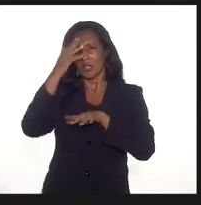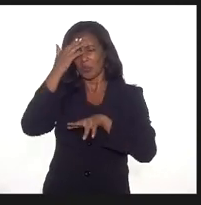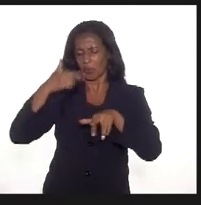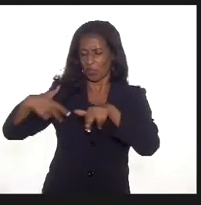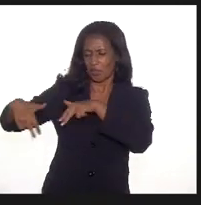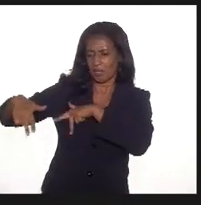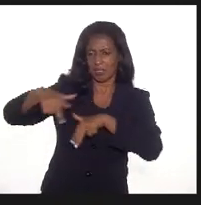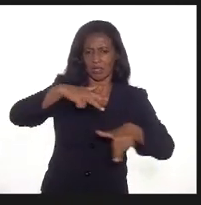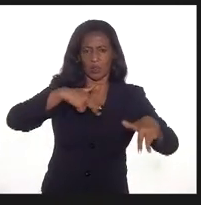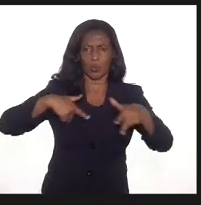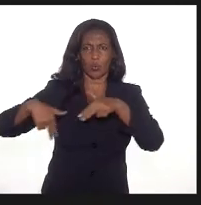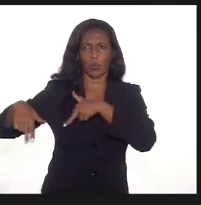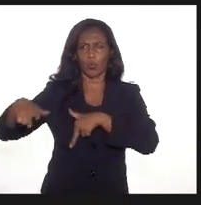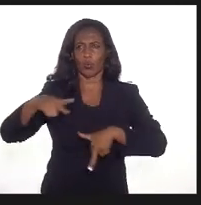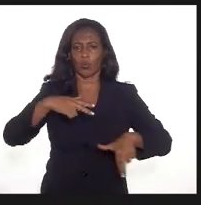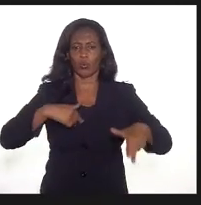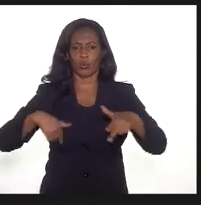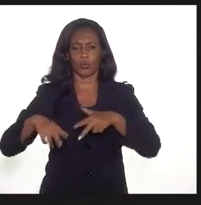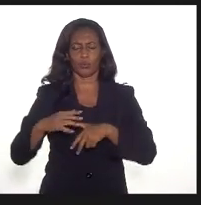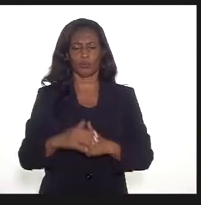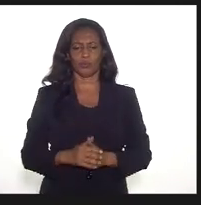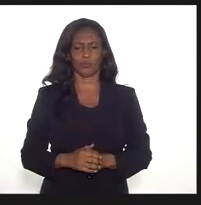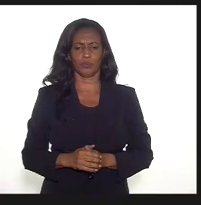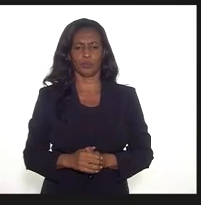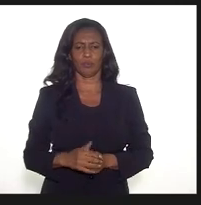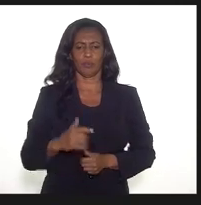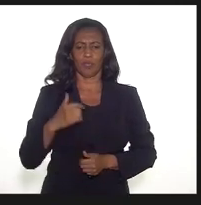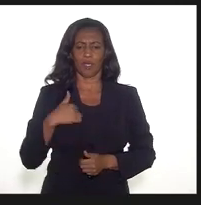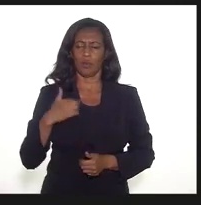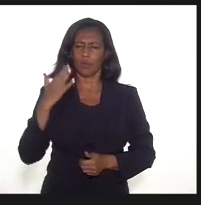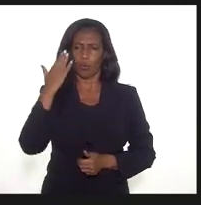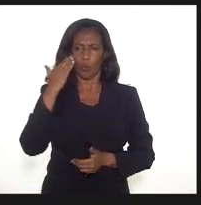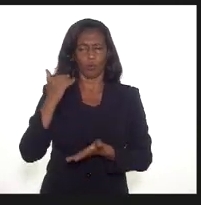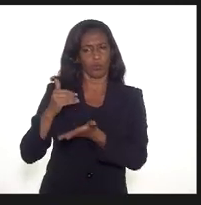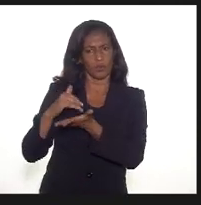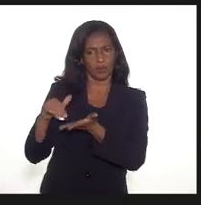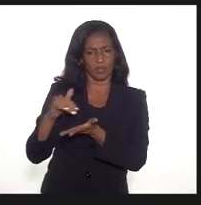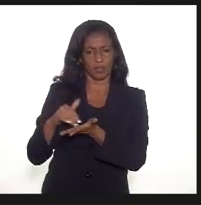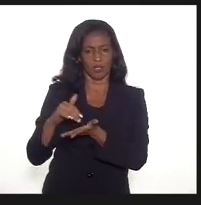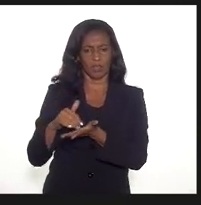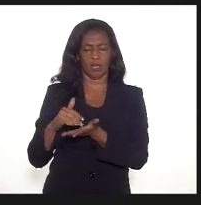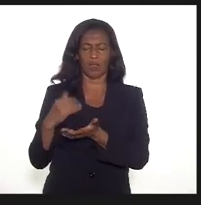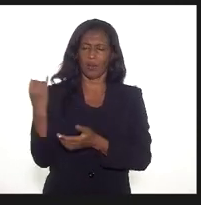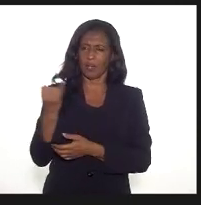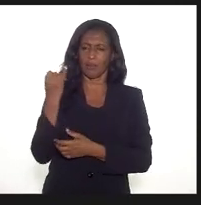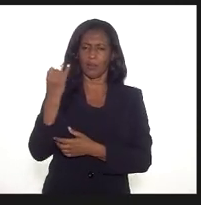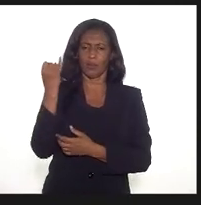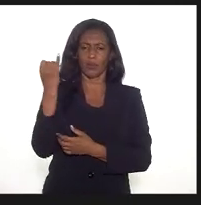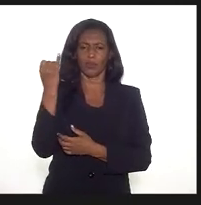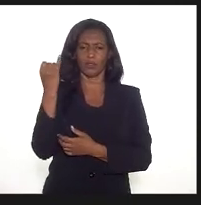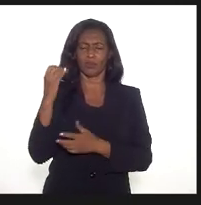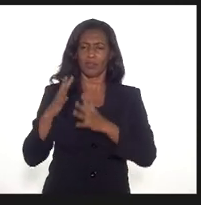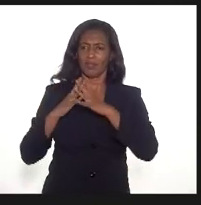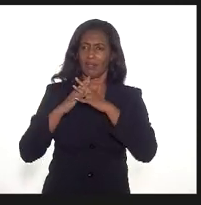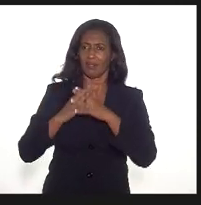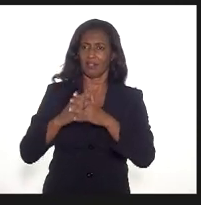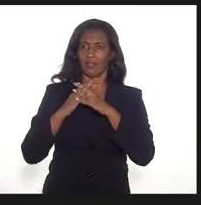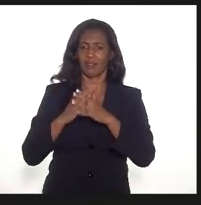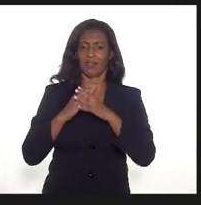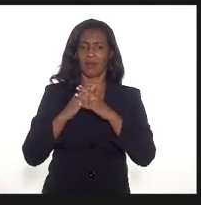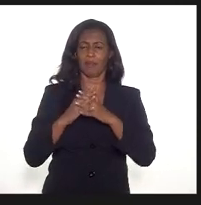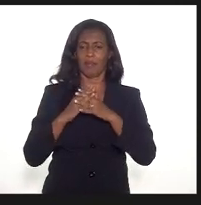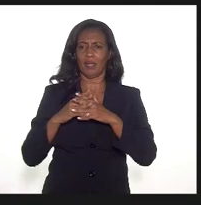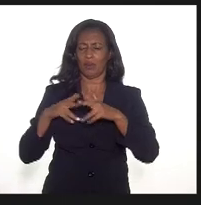Saara. Então, eu conversei com o secretário Bruno Dauari, e é importante a gente pontuar isso, porque está atrapalhando a operação do